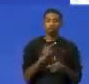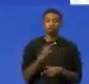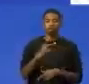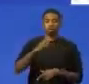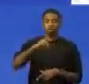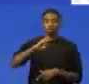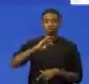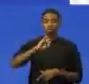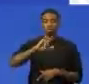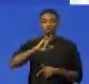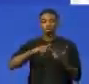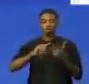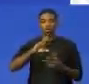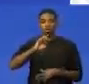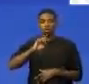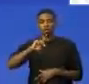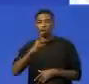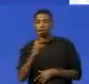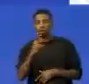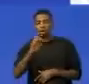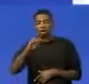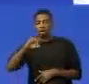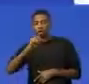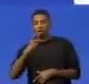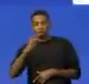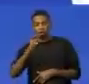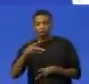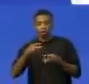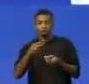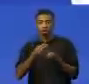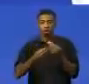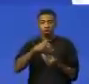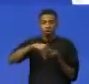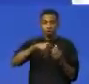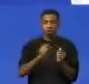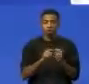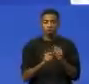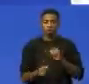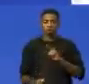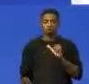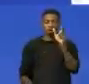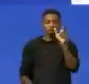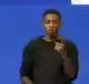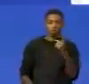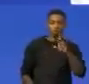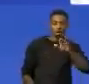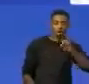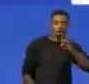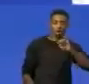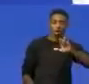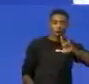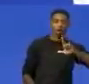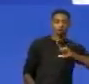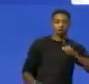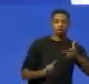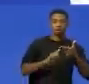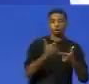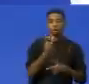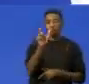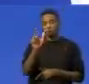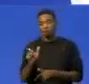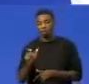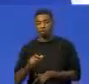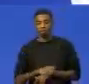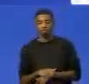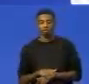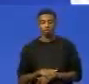1-fenil-2-metil-prop-1-eno. Se você observar em saturação, um dos carbonos da dupla apresenta radical e o outro carbono da dupla